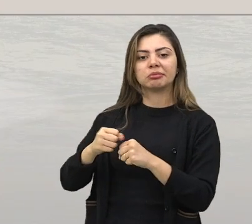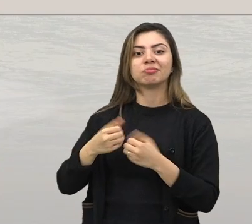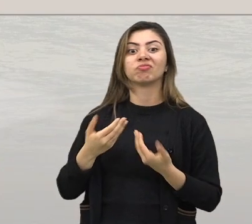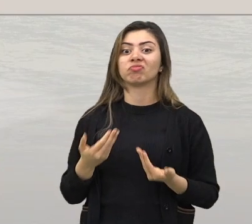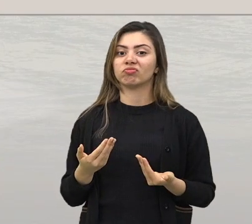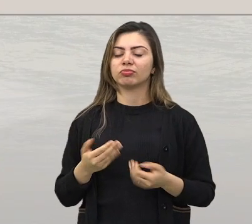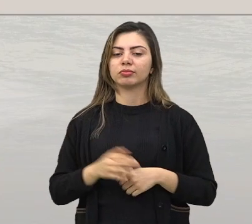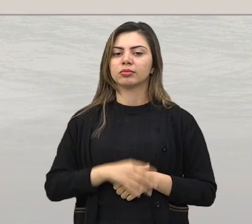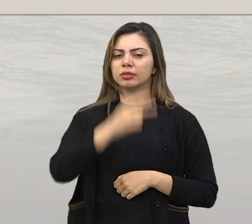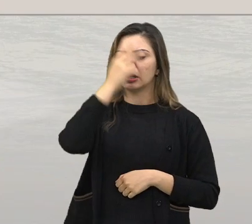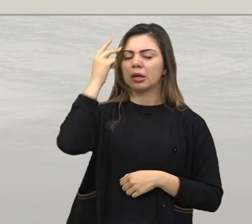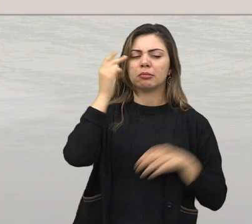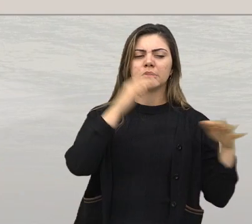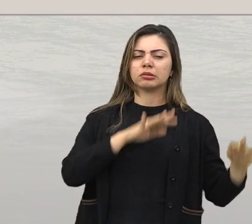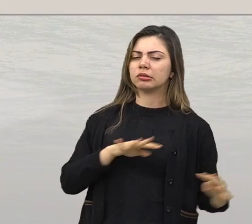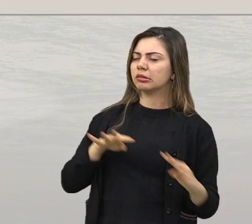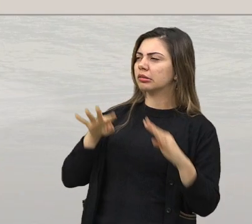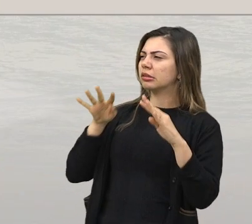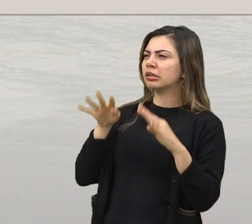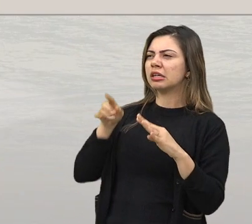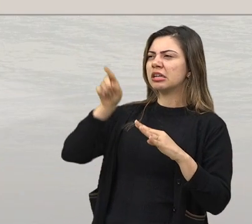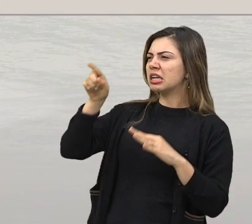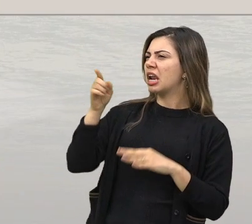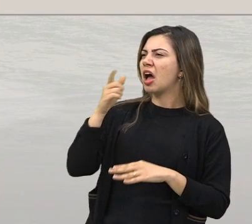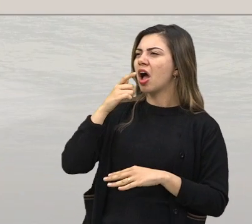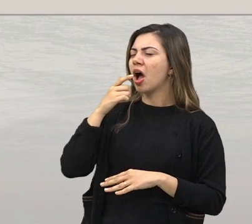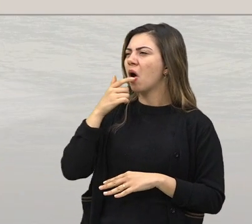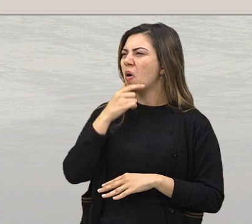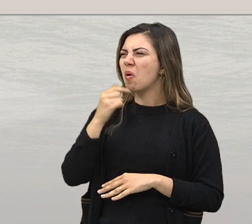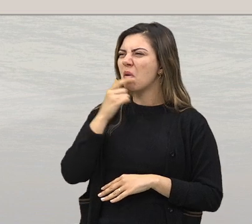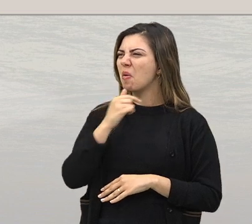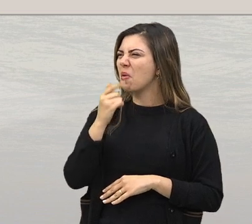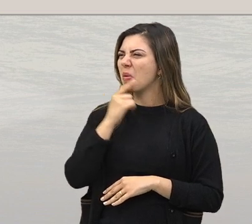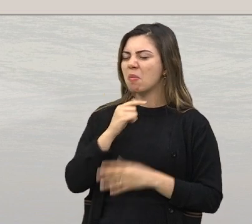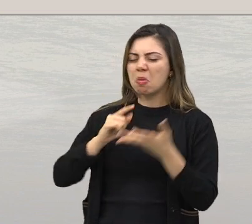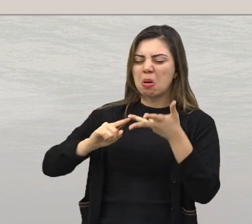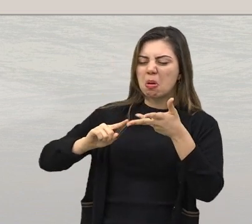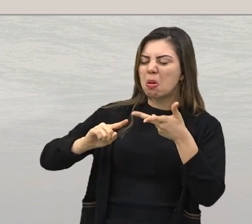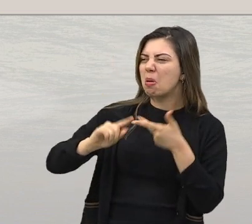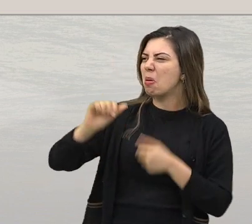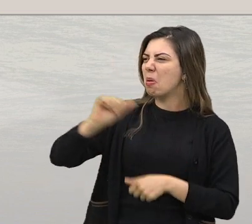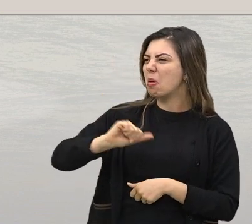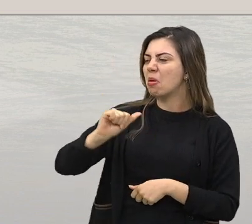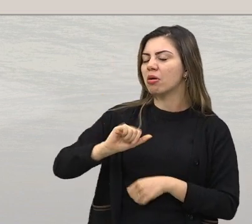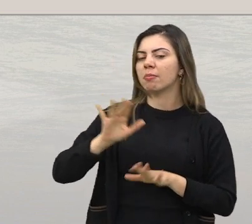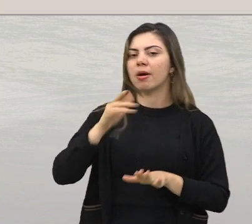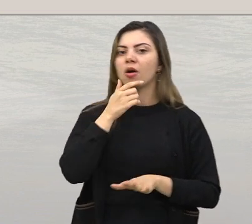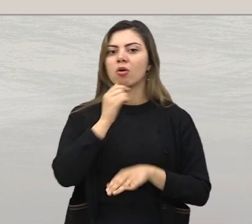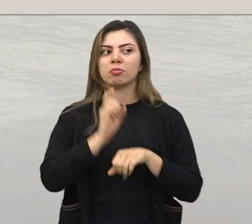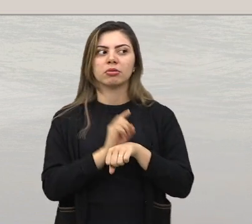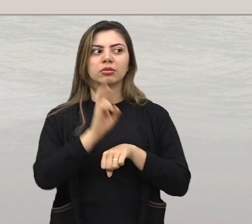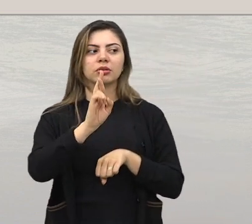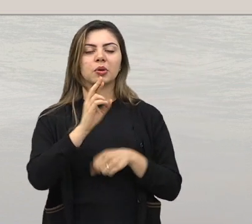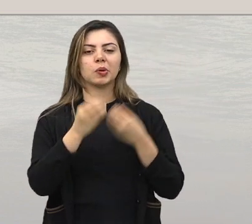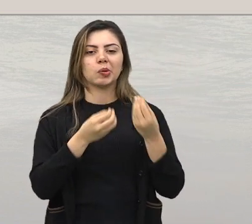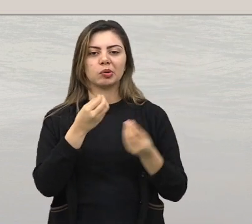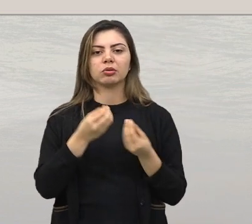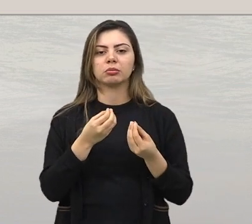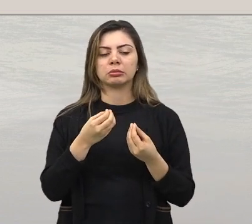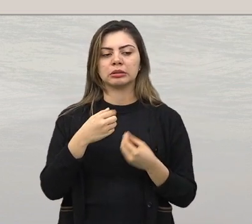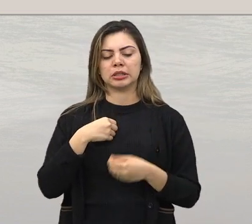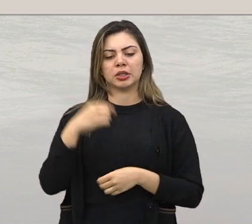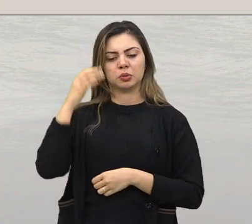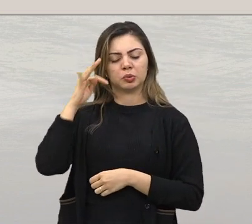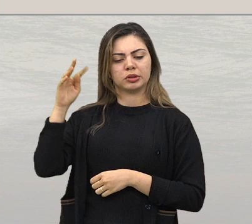Bacamarte. Abaixo o tirano! Mas o Dr. Bacamarte estava determinado a seguir sua teoria